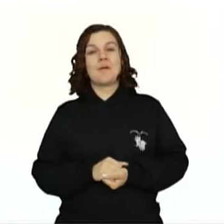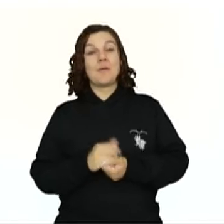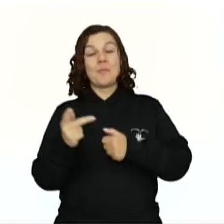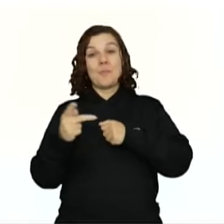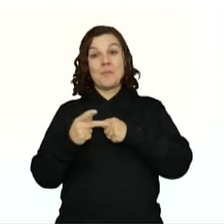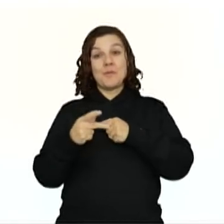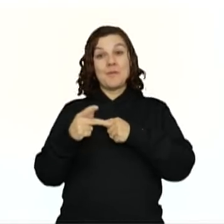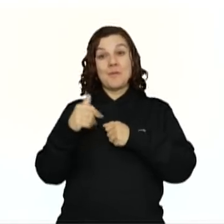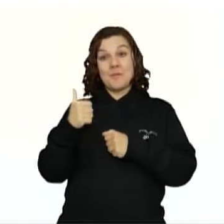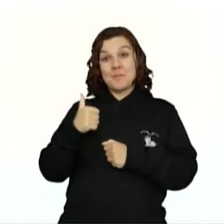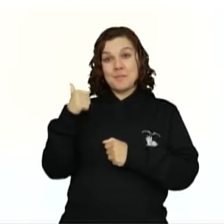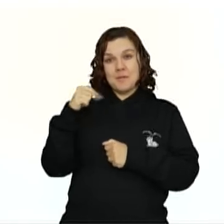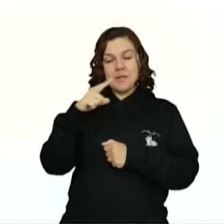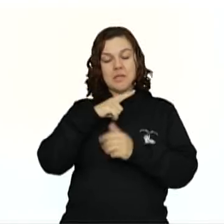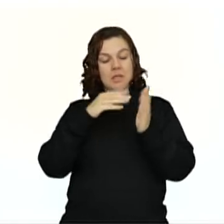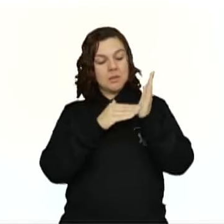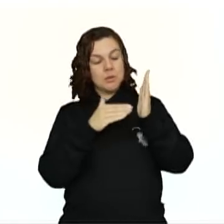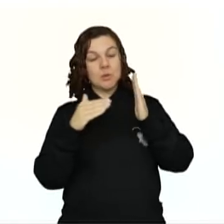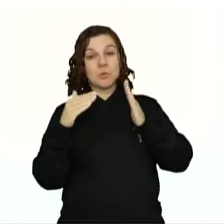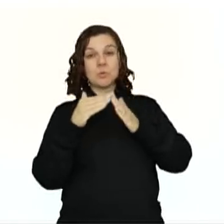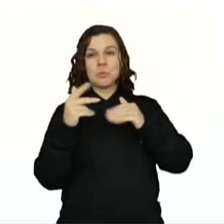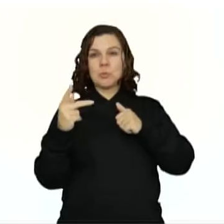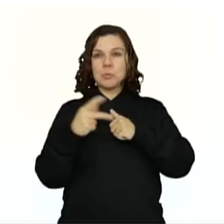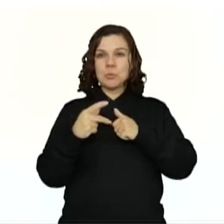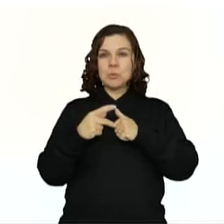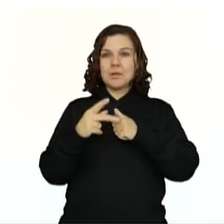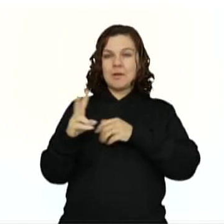tudo, que ele vai o quê?